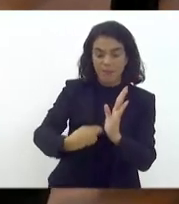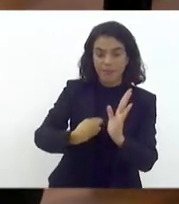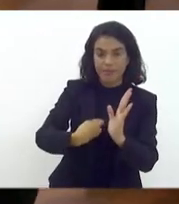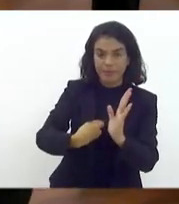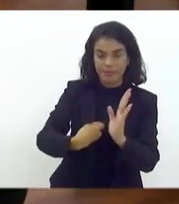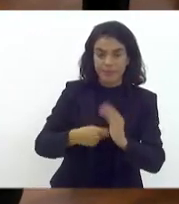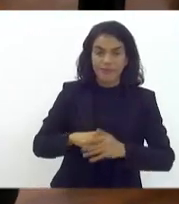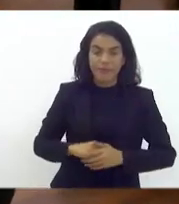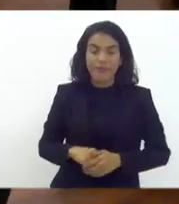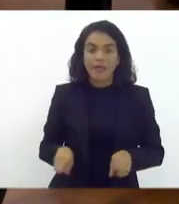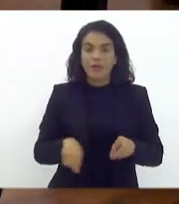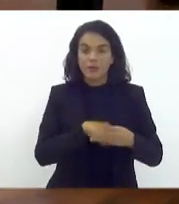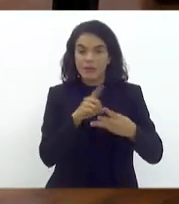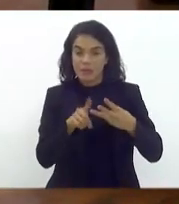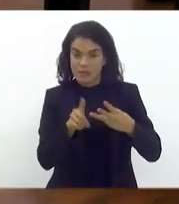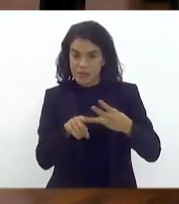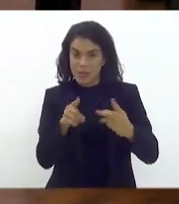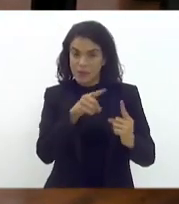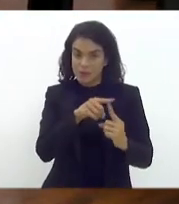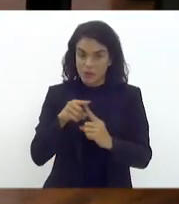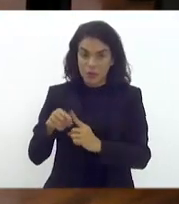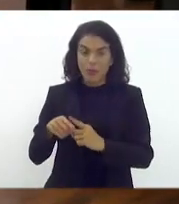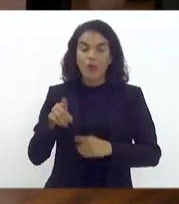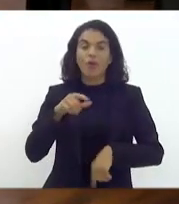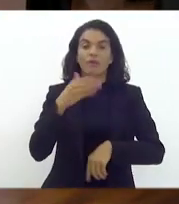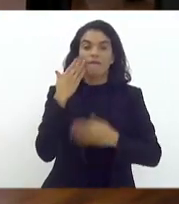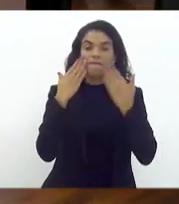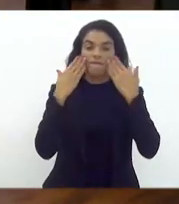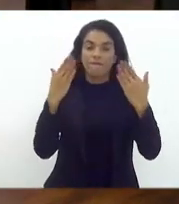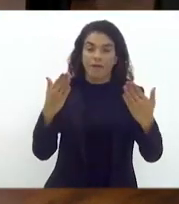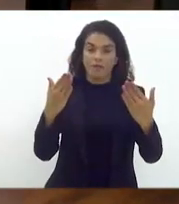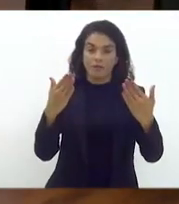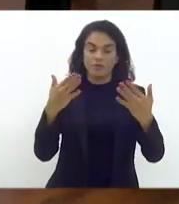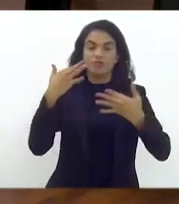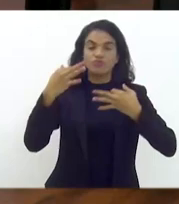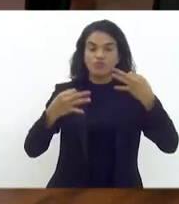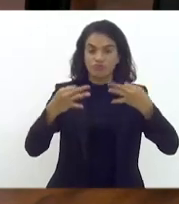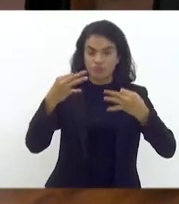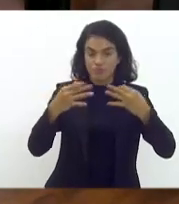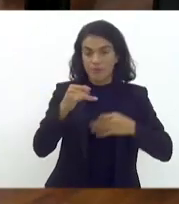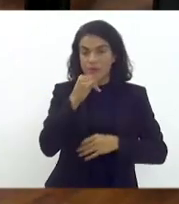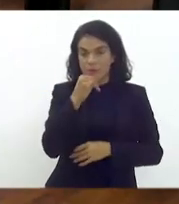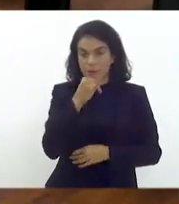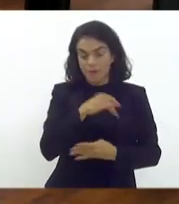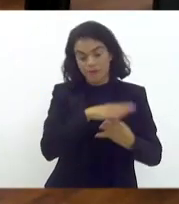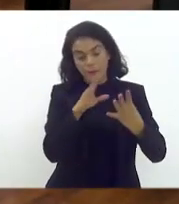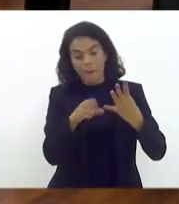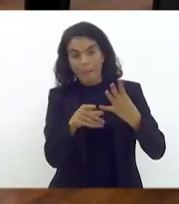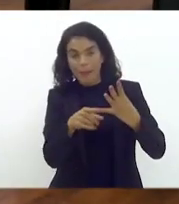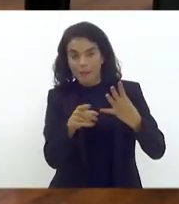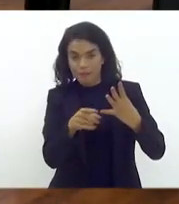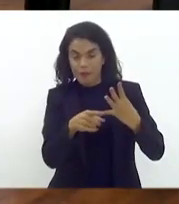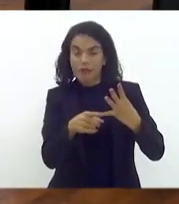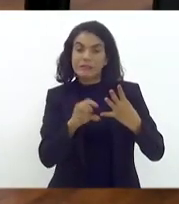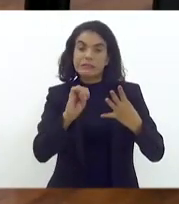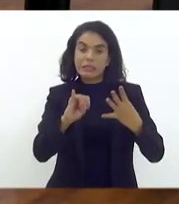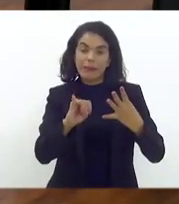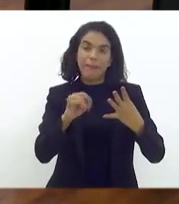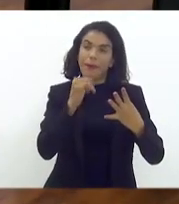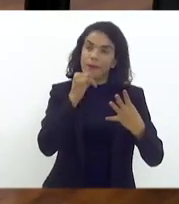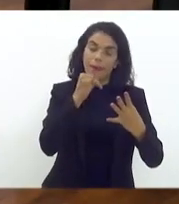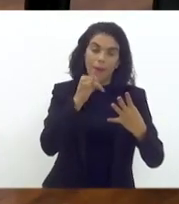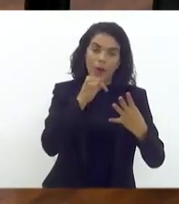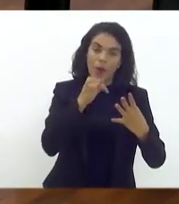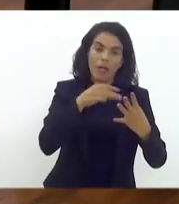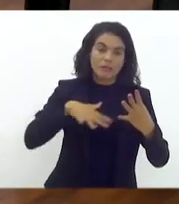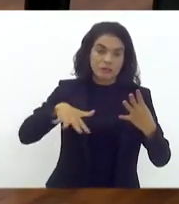terceiro reconhecimento em juízo e às vezes um quarto reconhecimento se esse caso vai